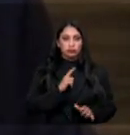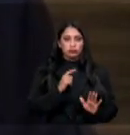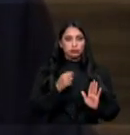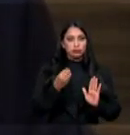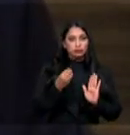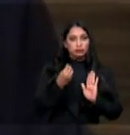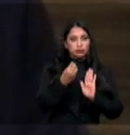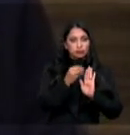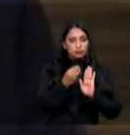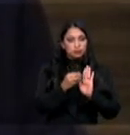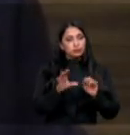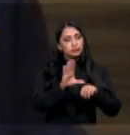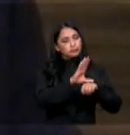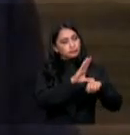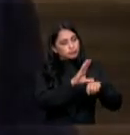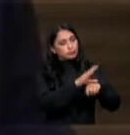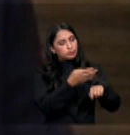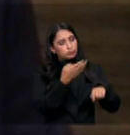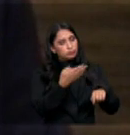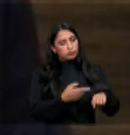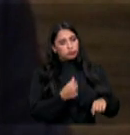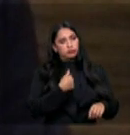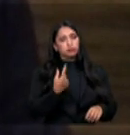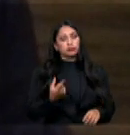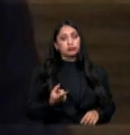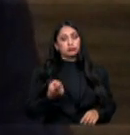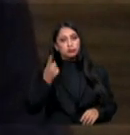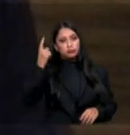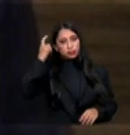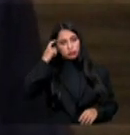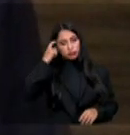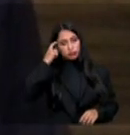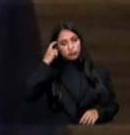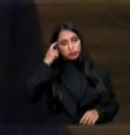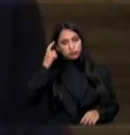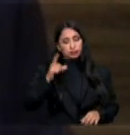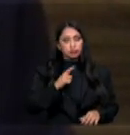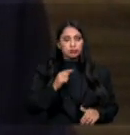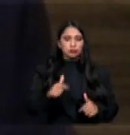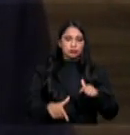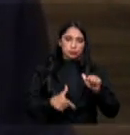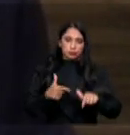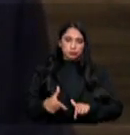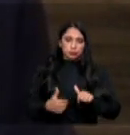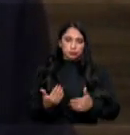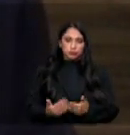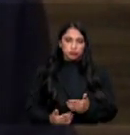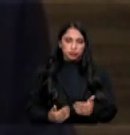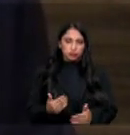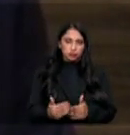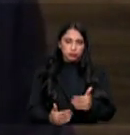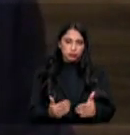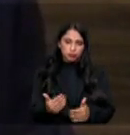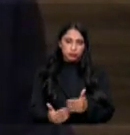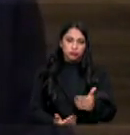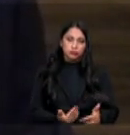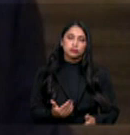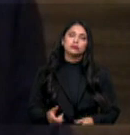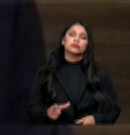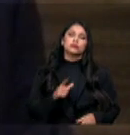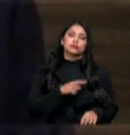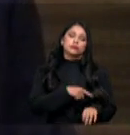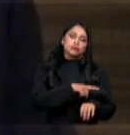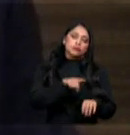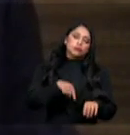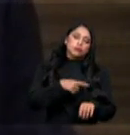inscritos na Constituição. E eu considero que a jornada de trabalho se